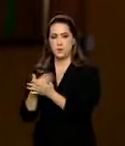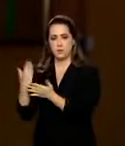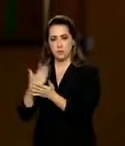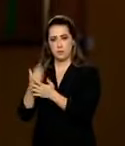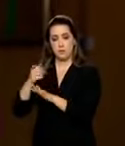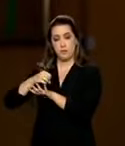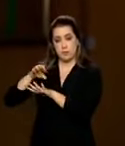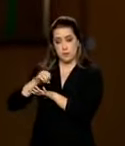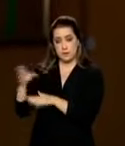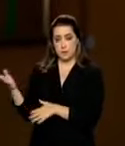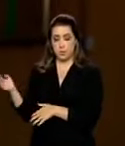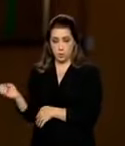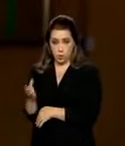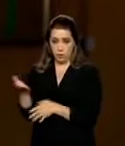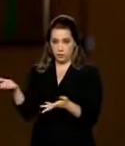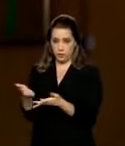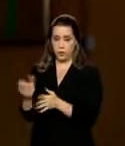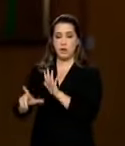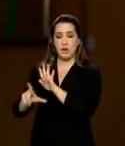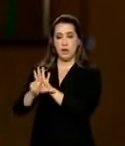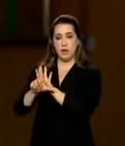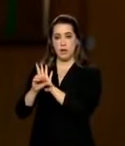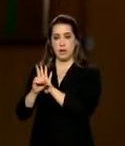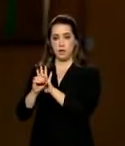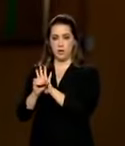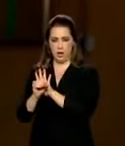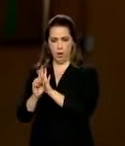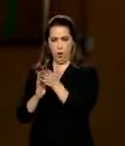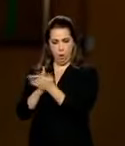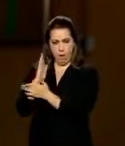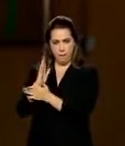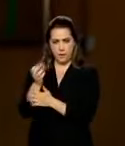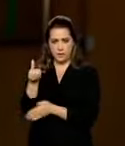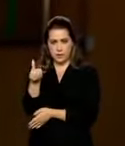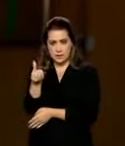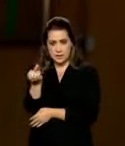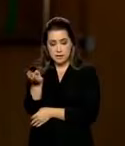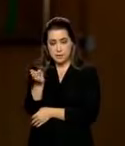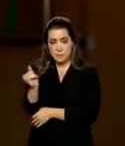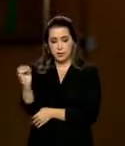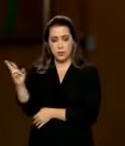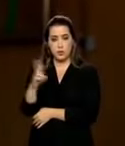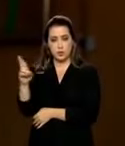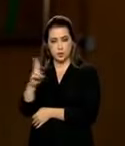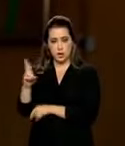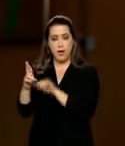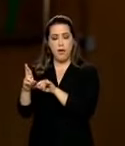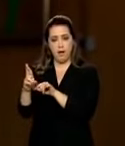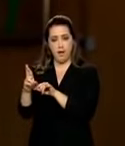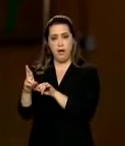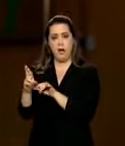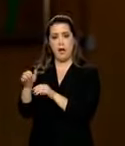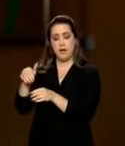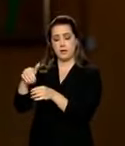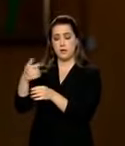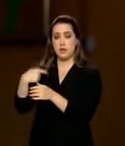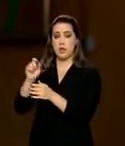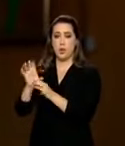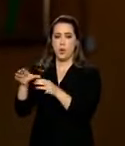aprovou agora, dentro da LDO, 6 bilhões de reais para o fundão, que agora vieram para a mão do senhor, vetar ou não